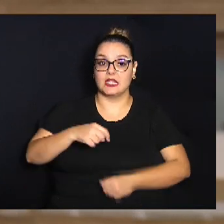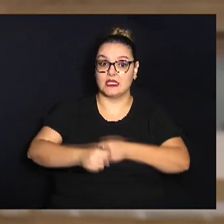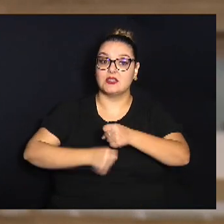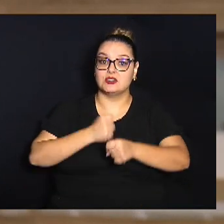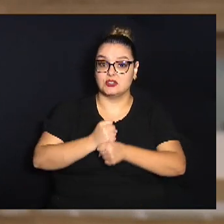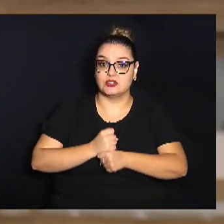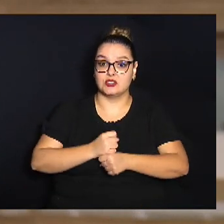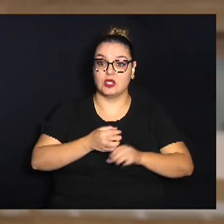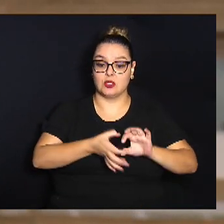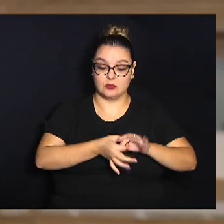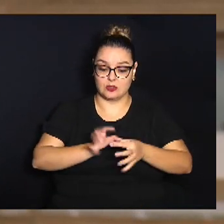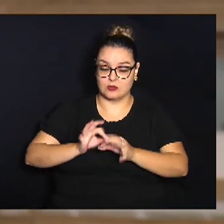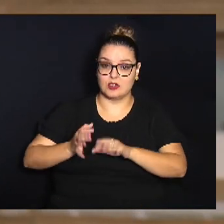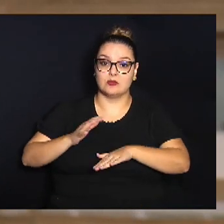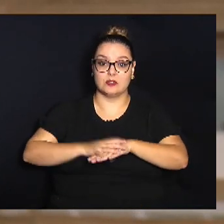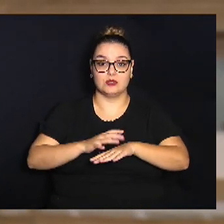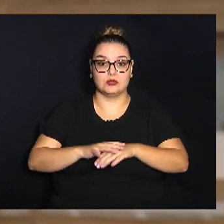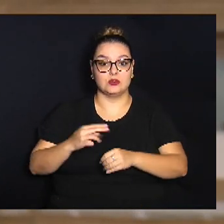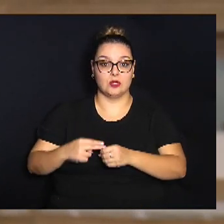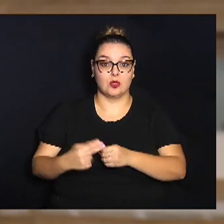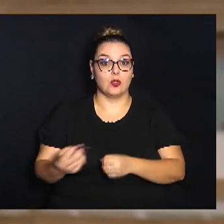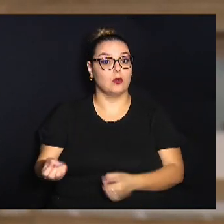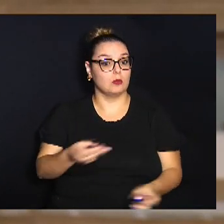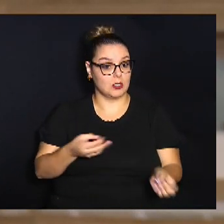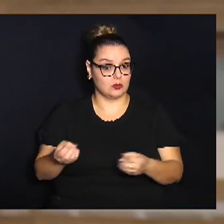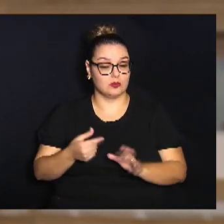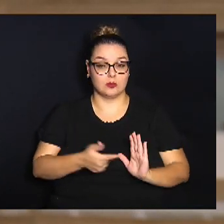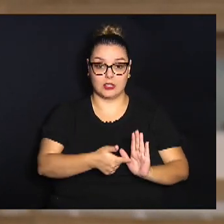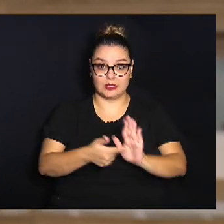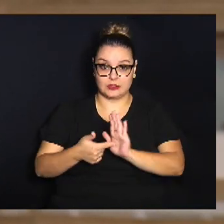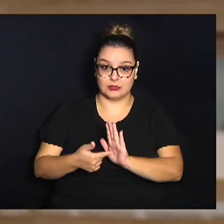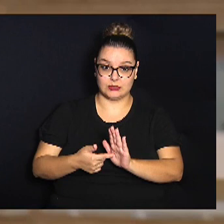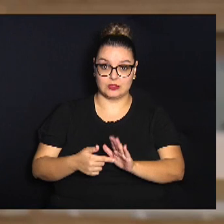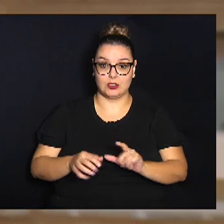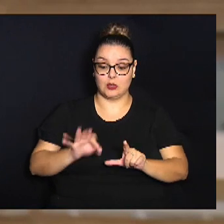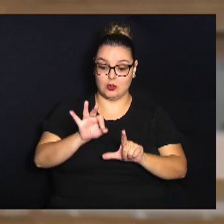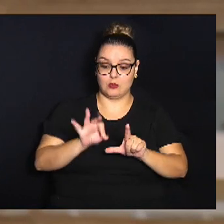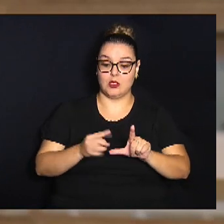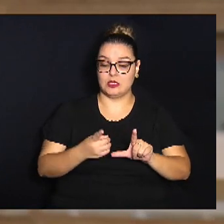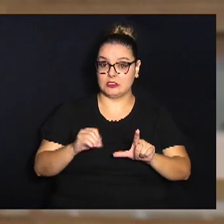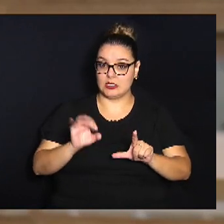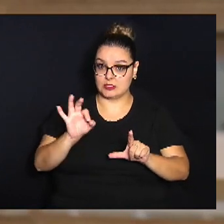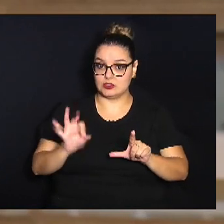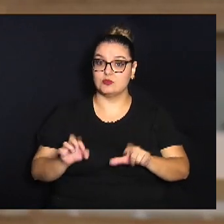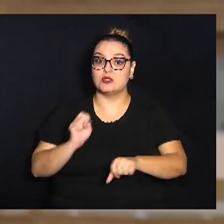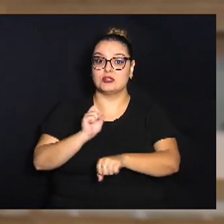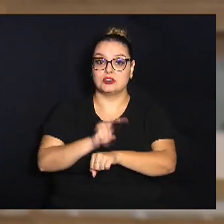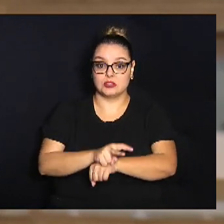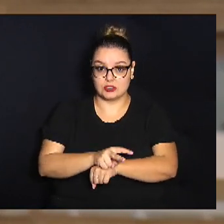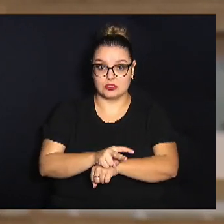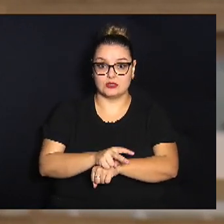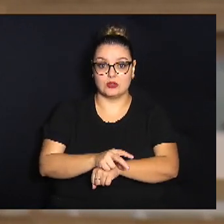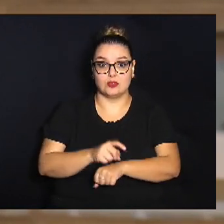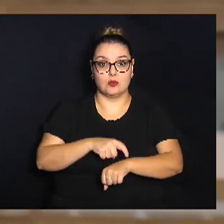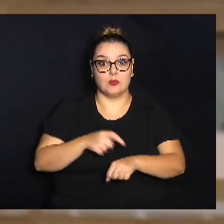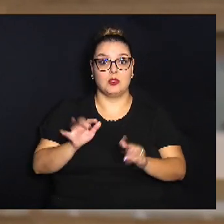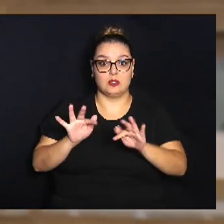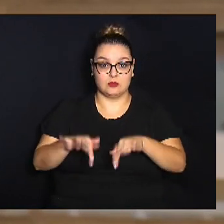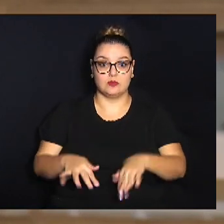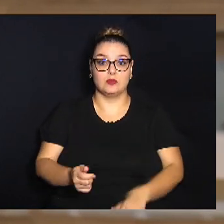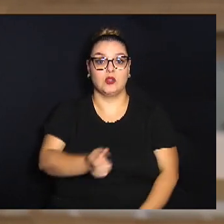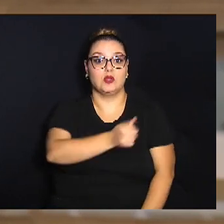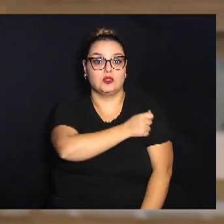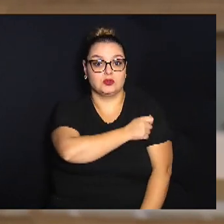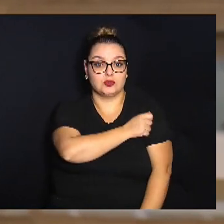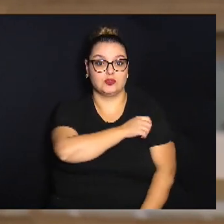de Matemática da Unicamp traz uma novidade: uma cota de 10% das vagas da fase final para os estudantes